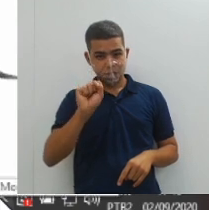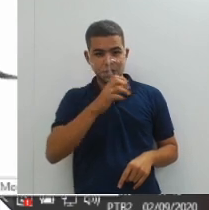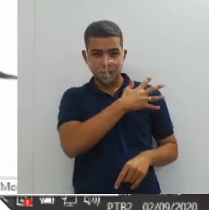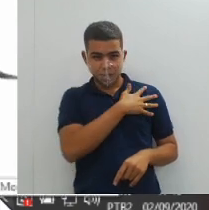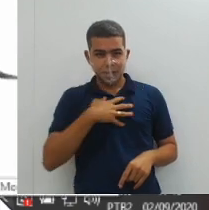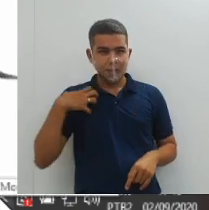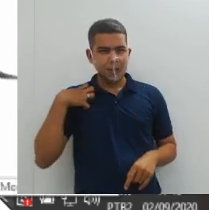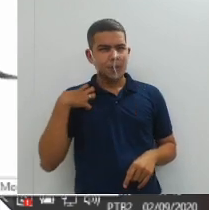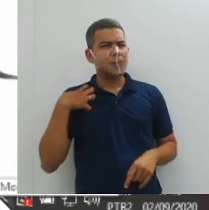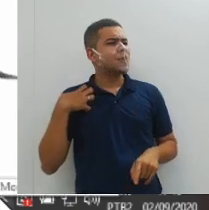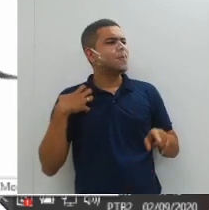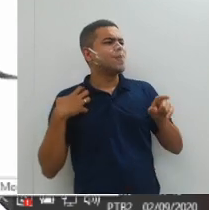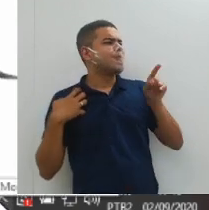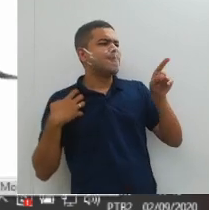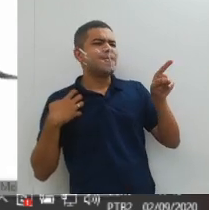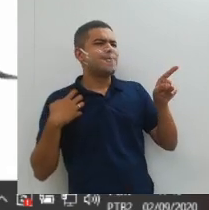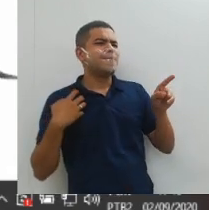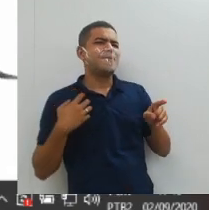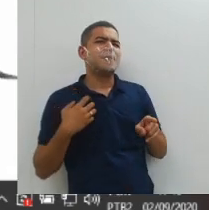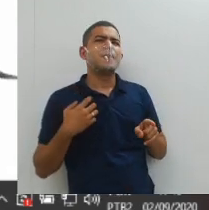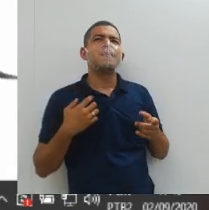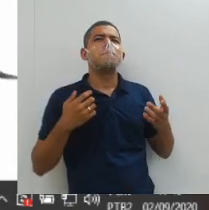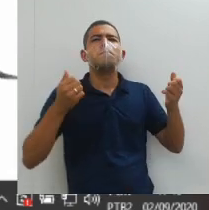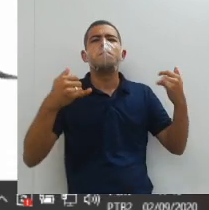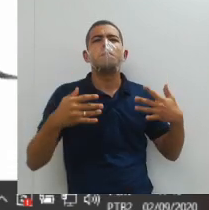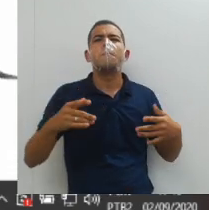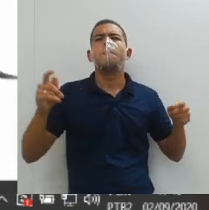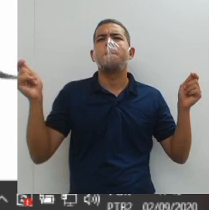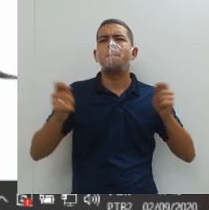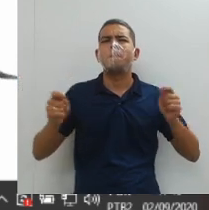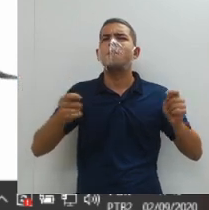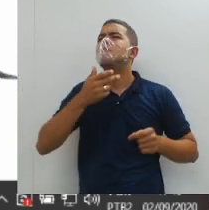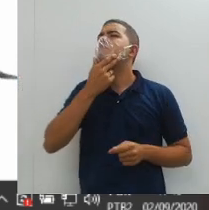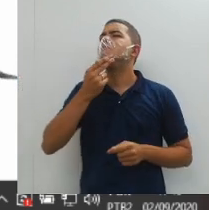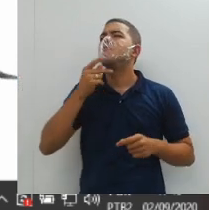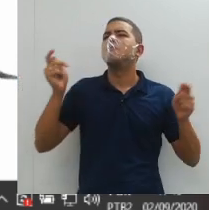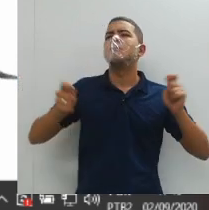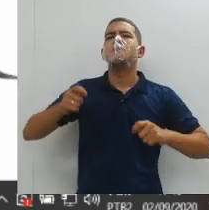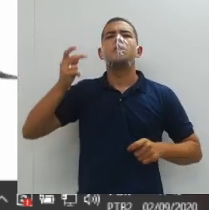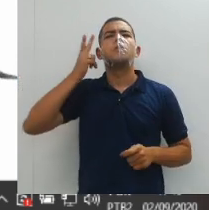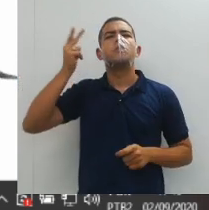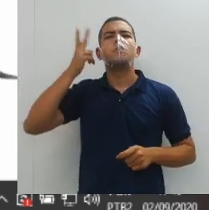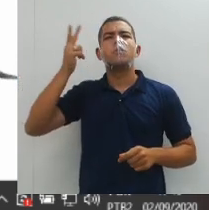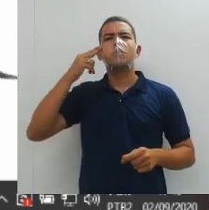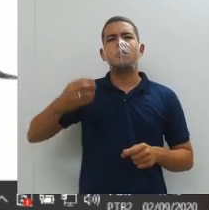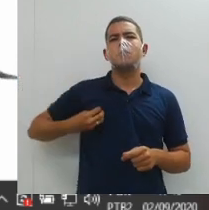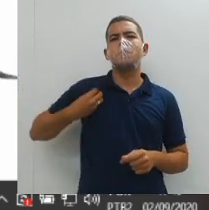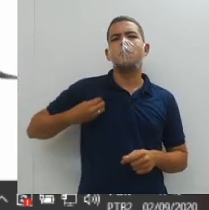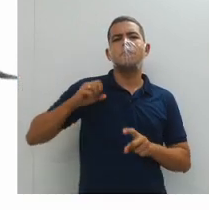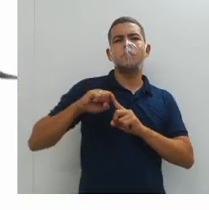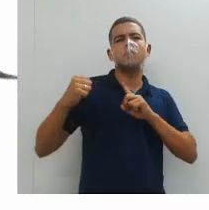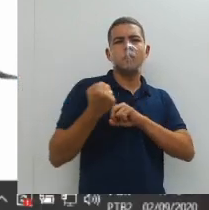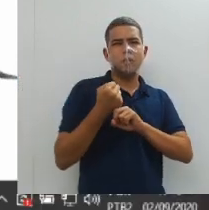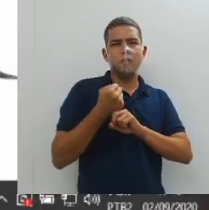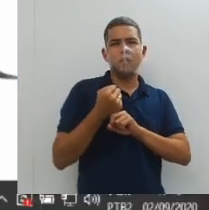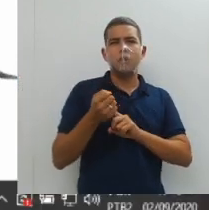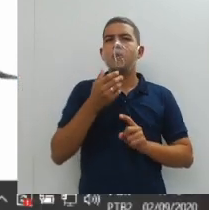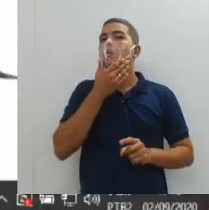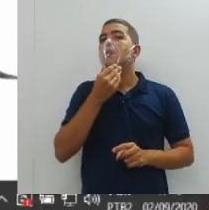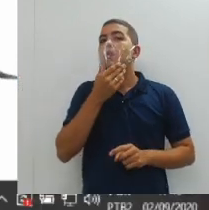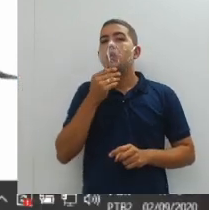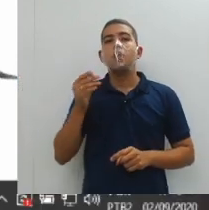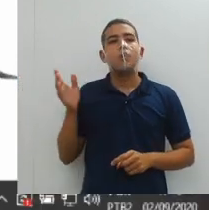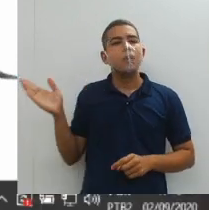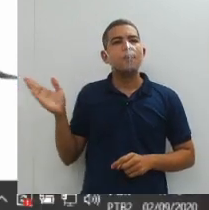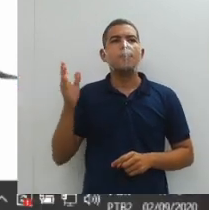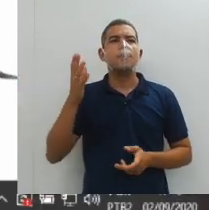que havia uma tendência natural do homem para a sociabilidade. Pelo contrário, Thomas Hobbes acha que